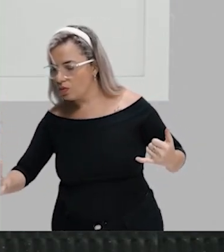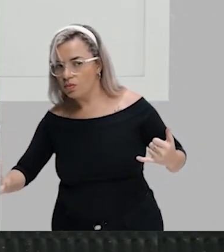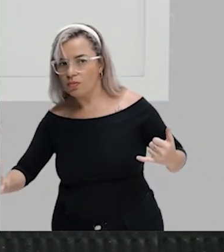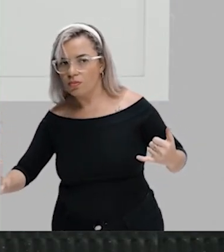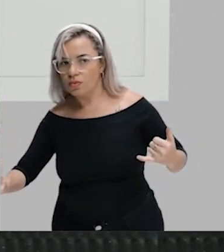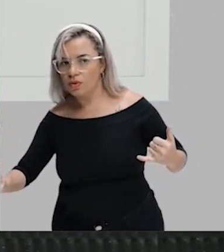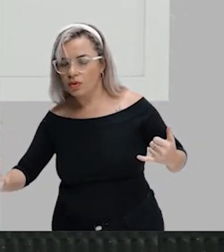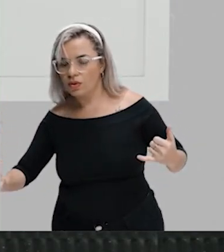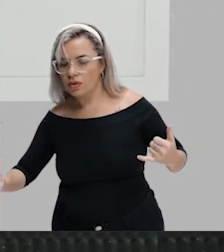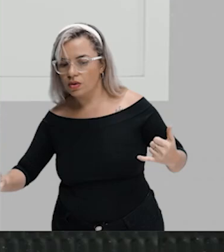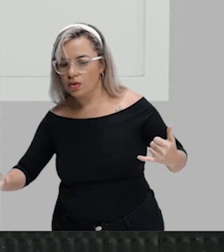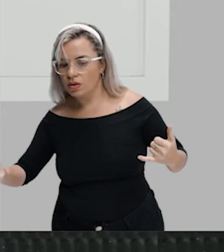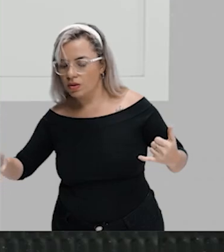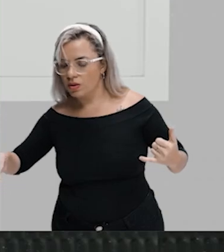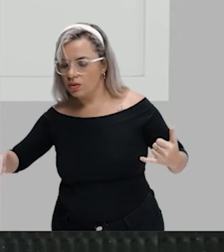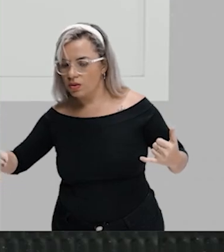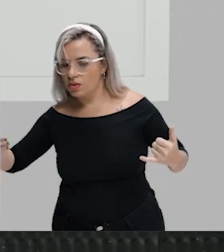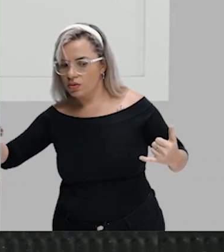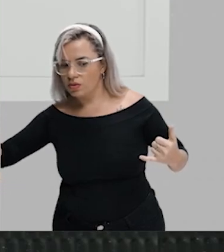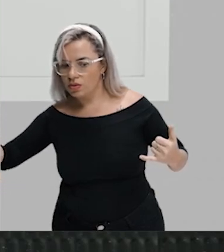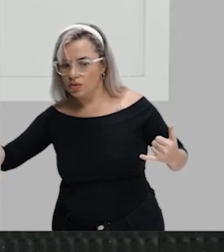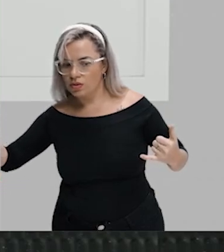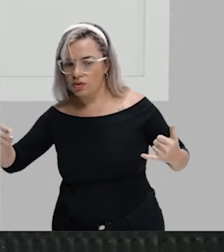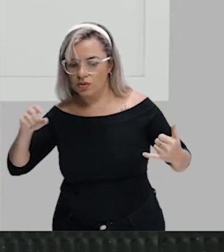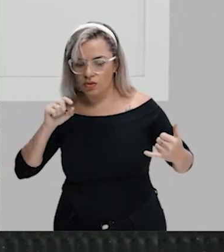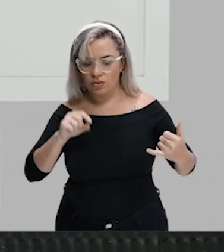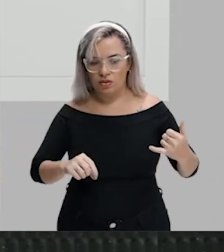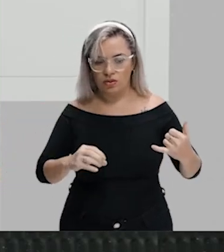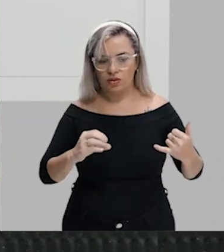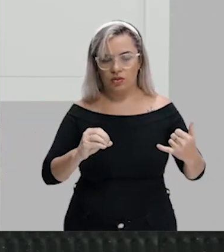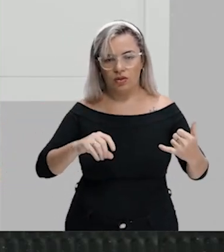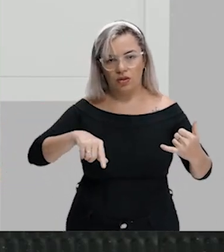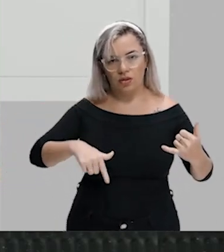metros cúbicos é 0,2 e